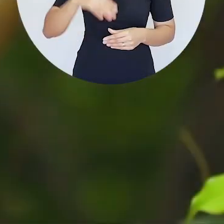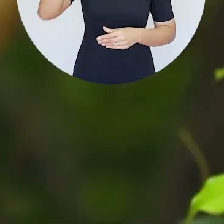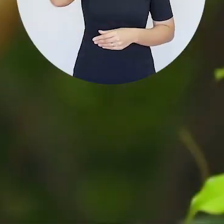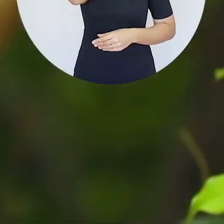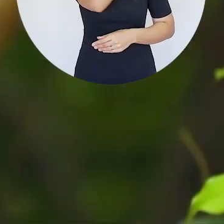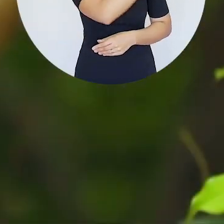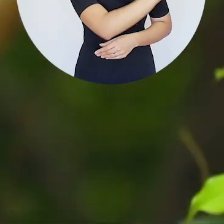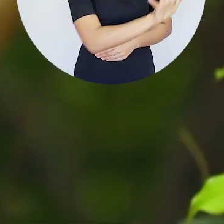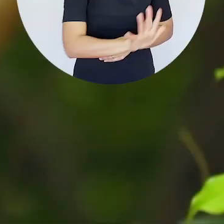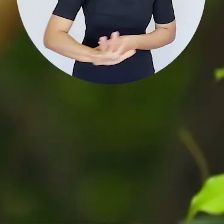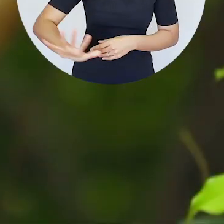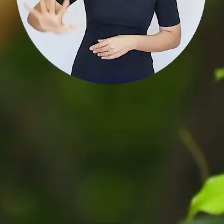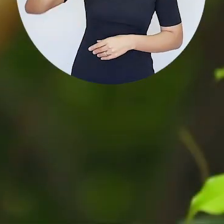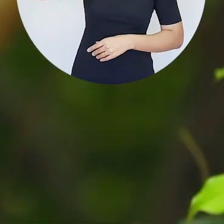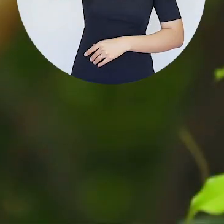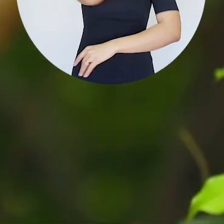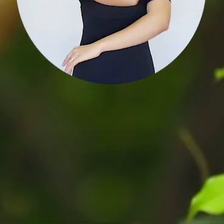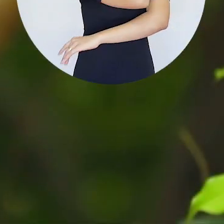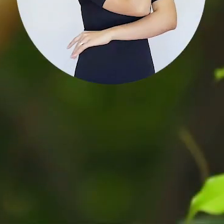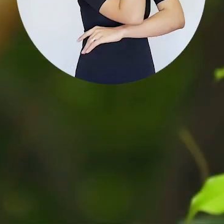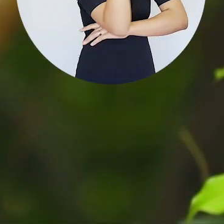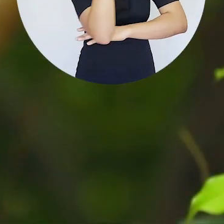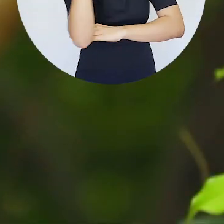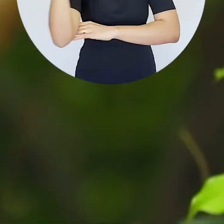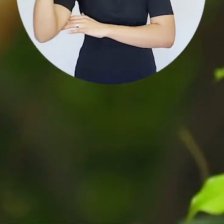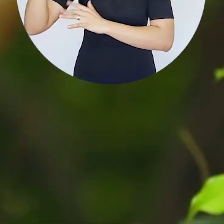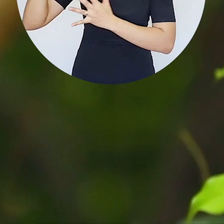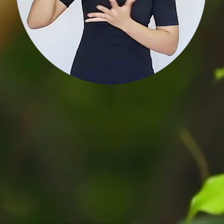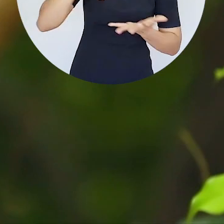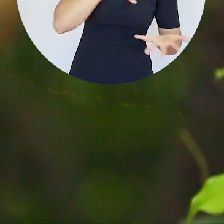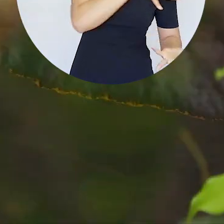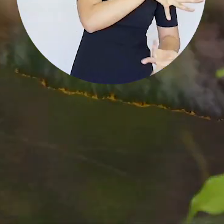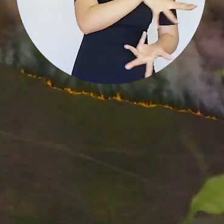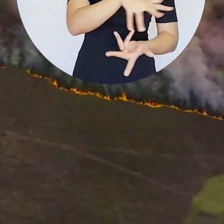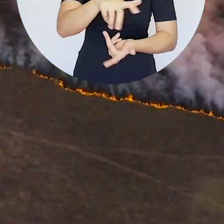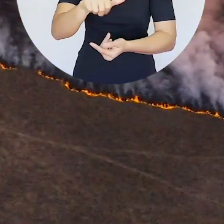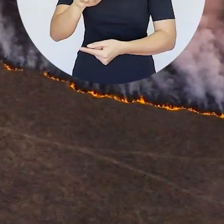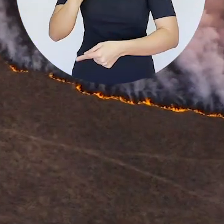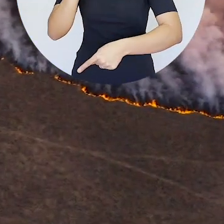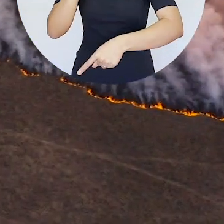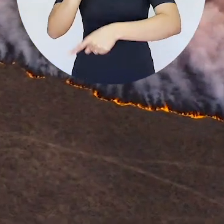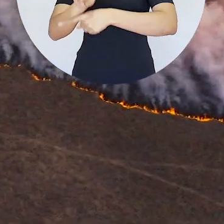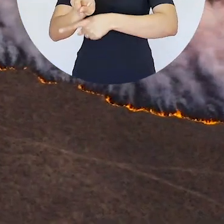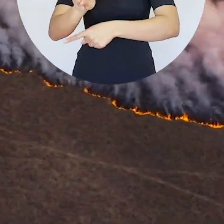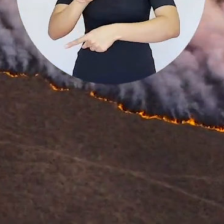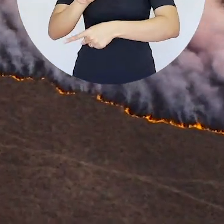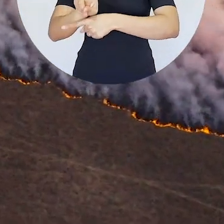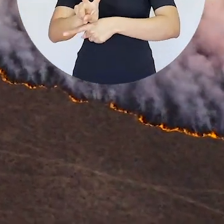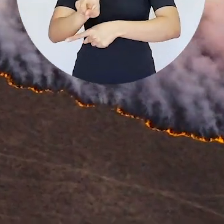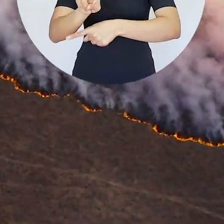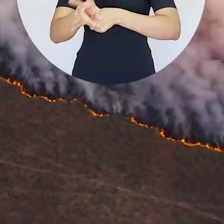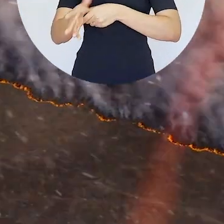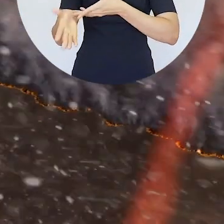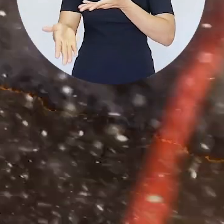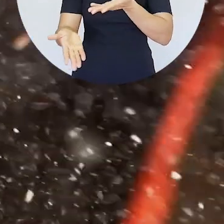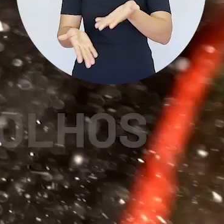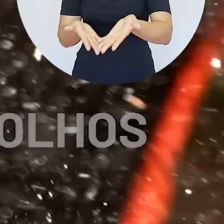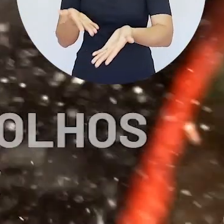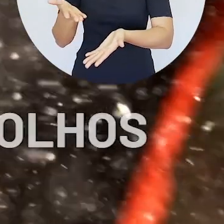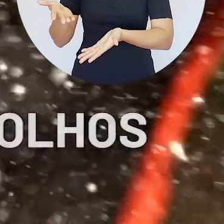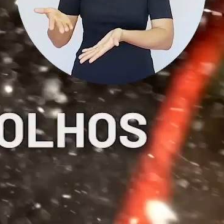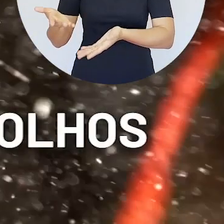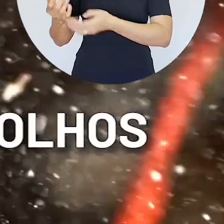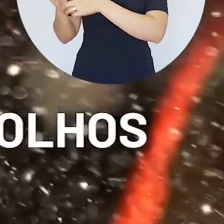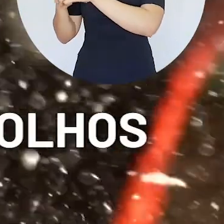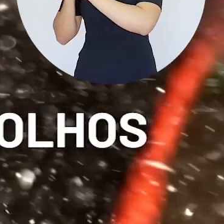O Brasil tem uma das maiores riquezas do planeta, mas não cuida dela como deveria. Ano